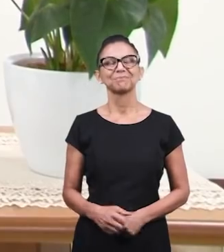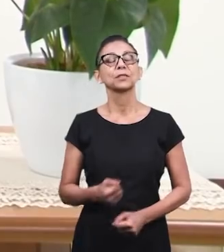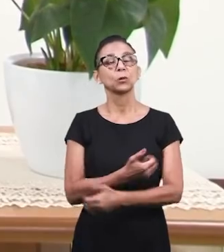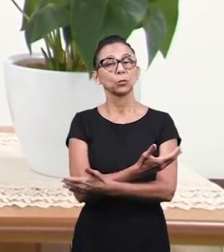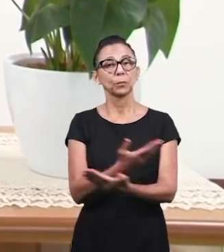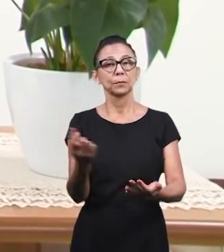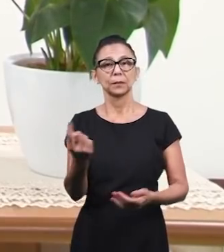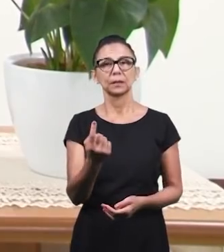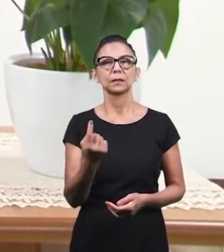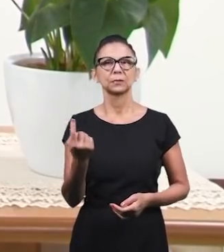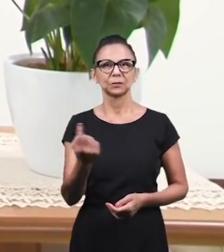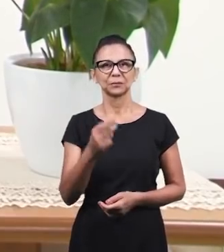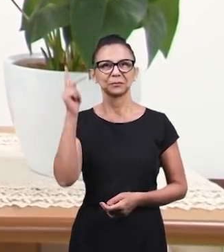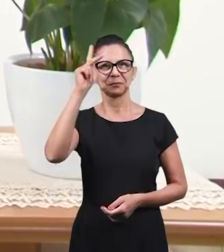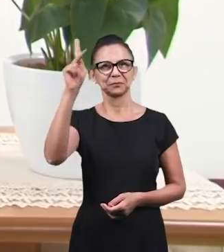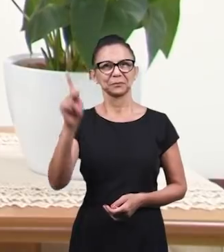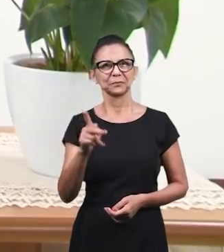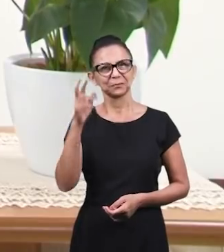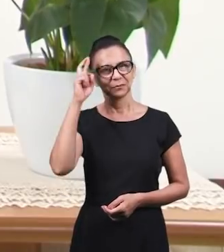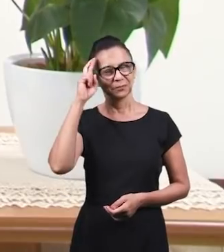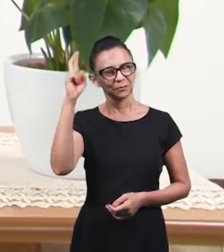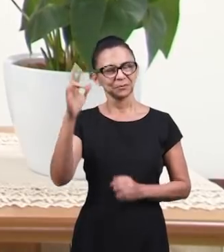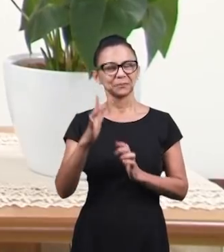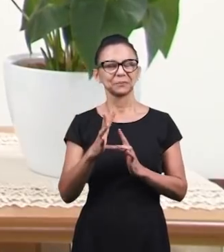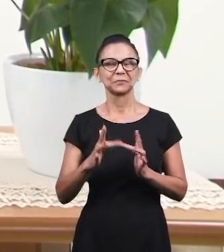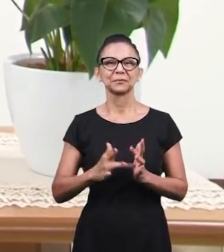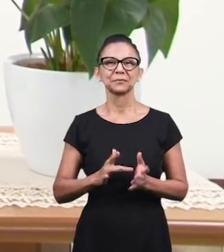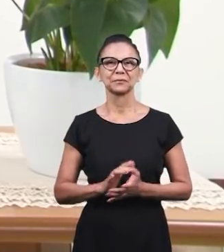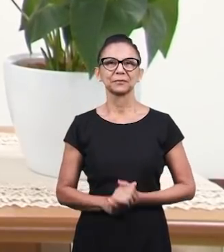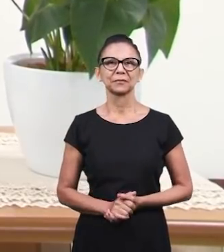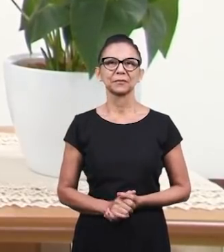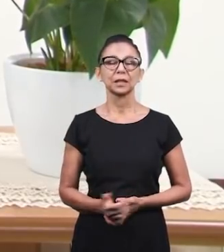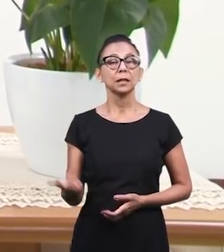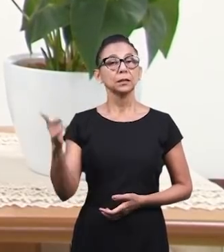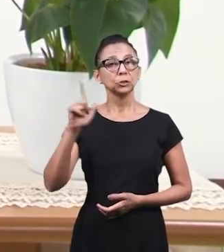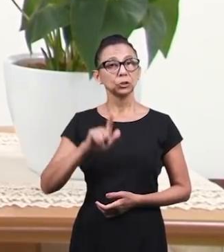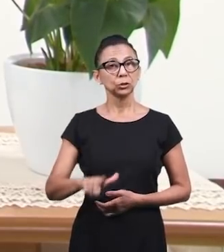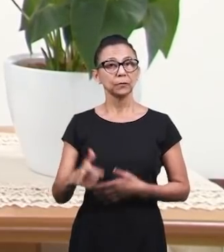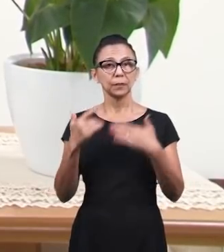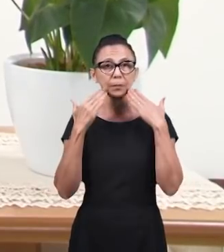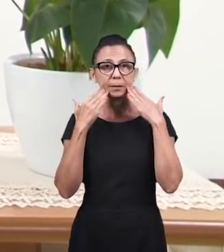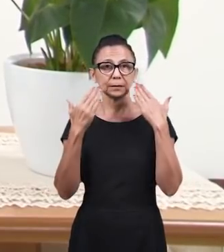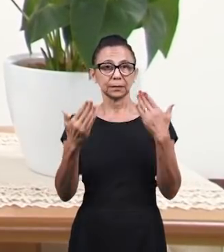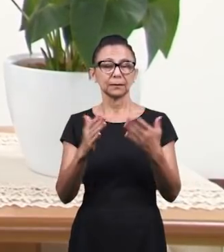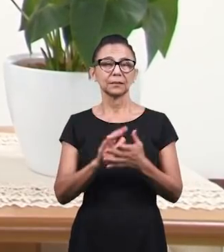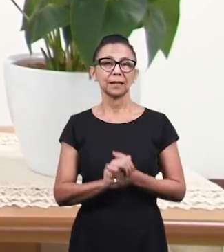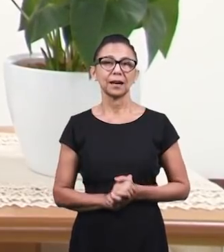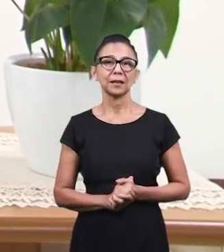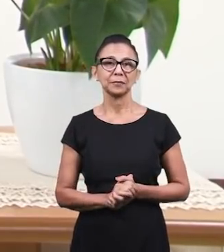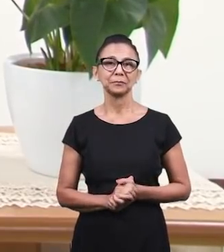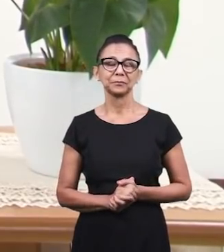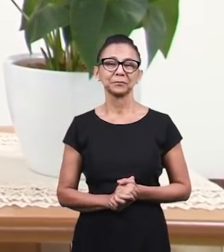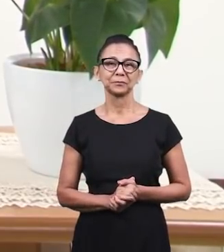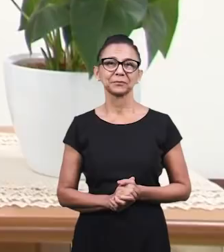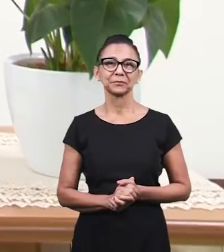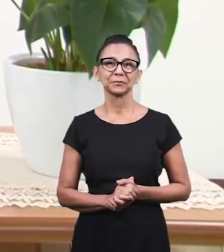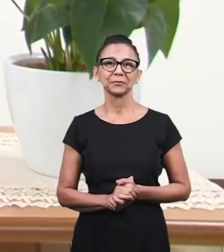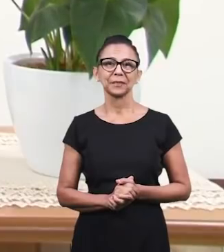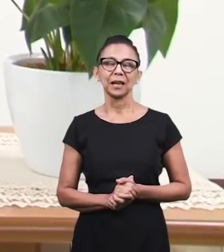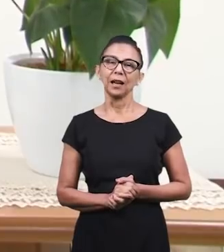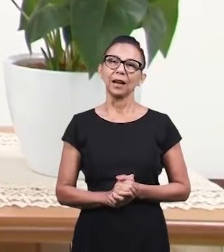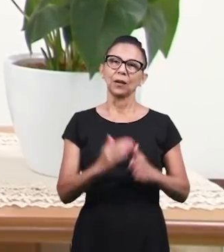Muito bem, meus irmãos, nós saudamos a todos com a paz do Senhor Jesus. Estamos aqui mais uma vez para o nosso encontro de domingo à